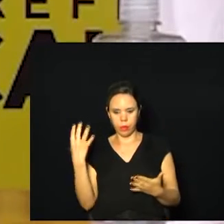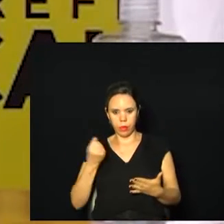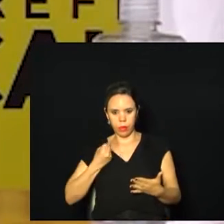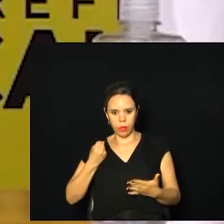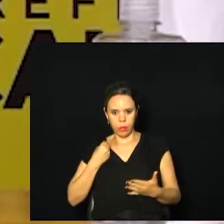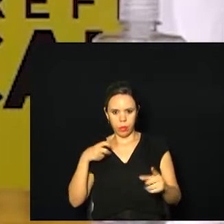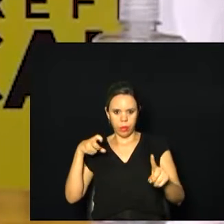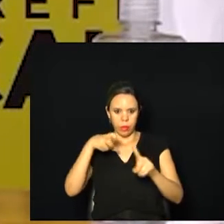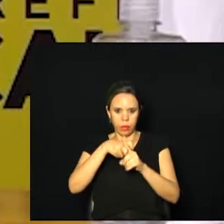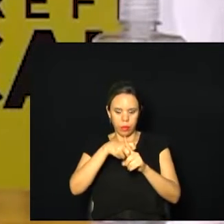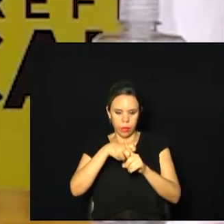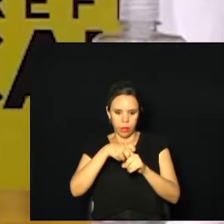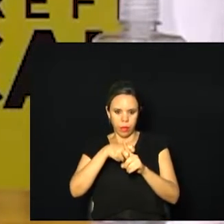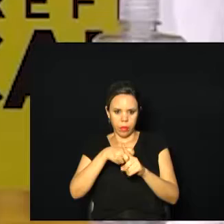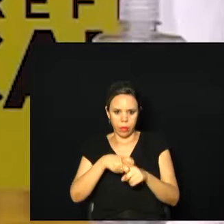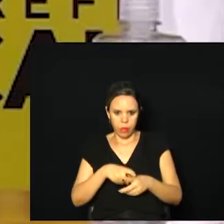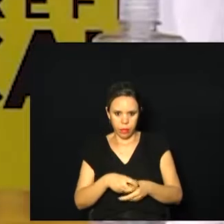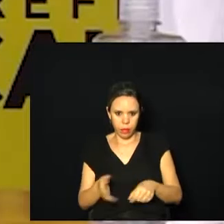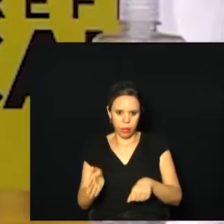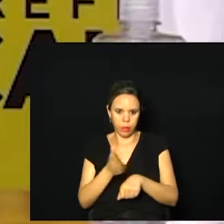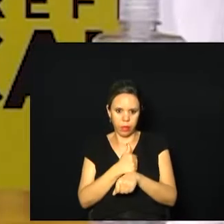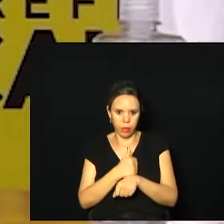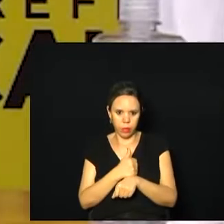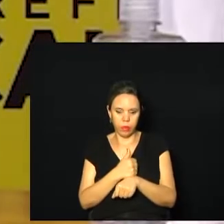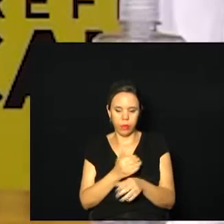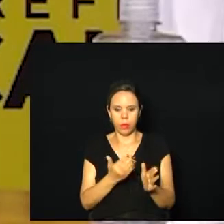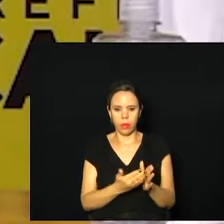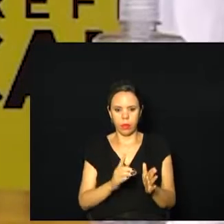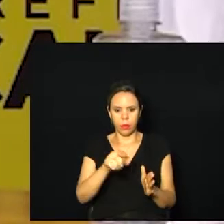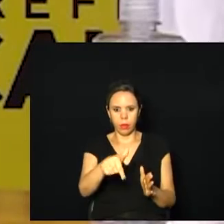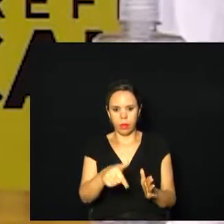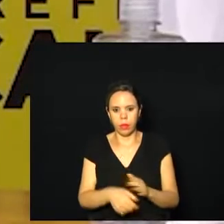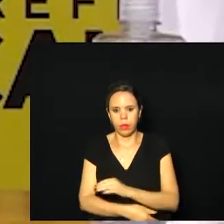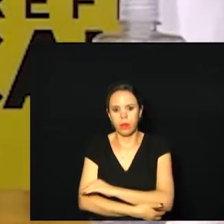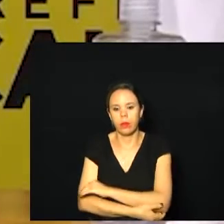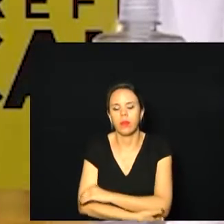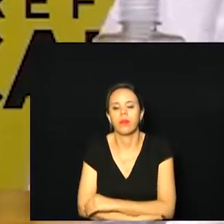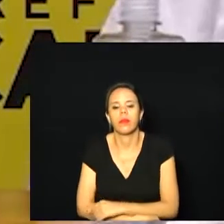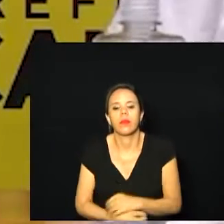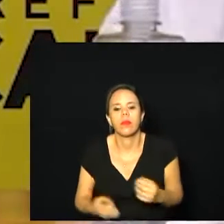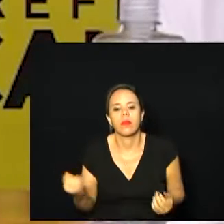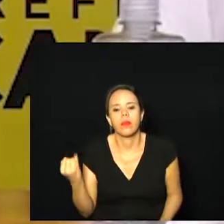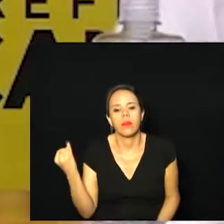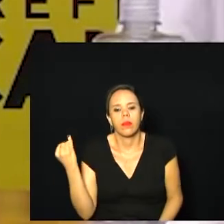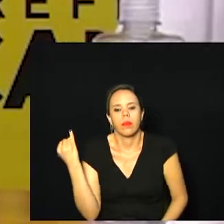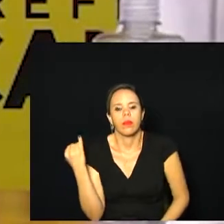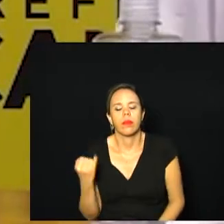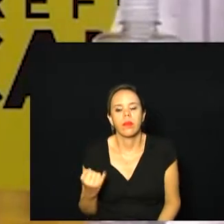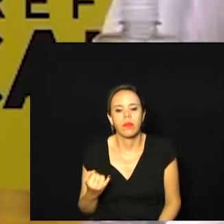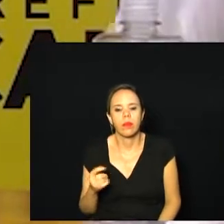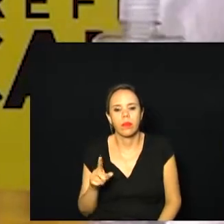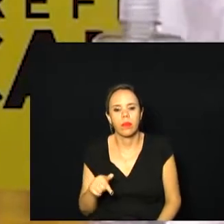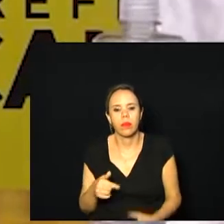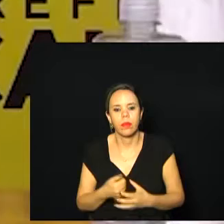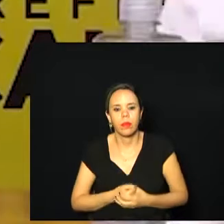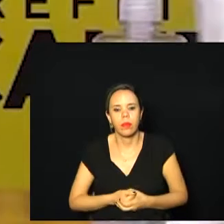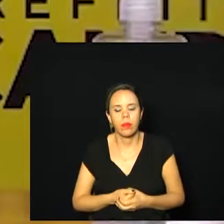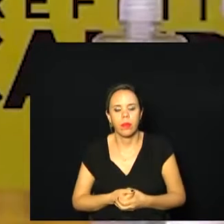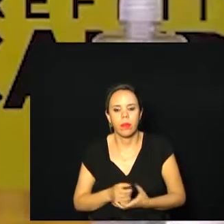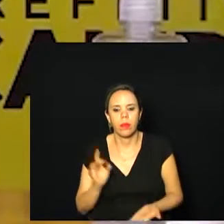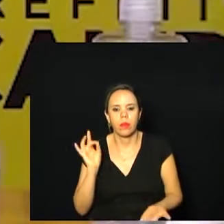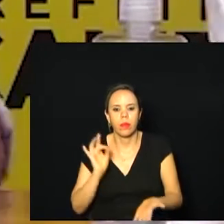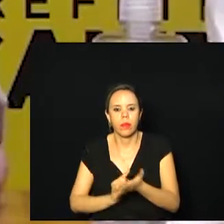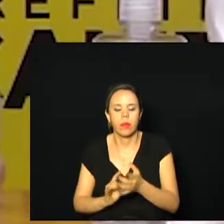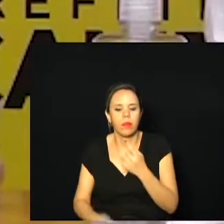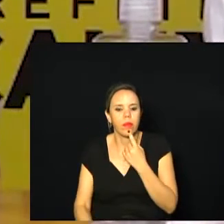de acidentes antes dessa faixa e depois da instalação dessa faixa. É muito importante. Se isso se confirmar